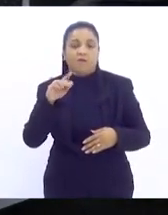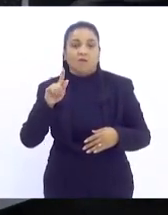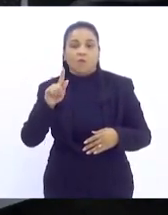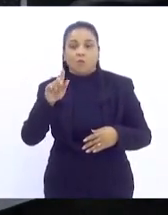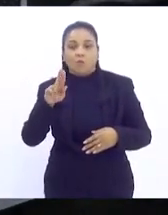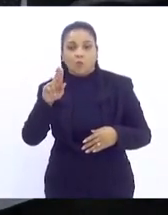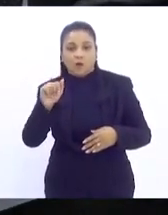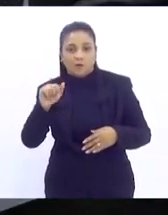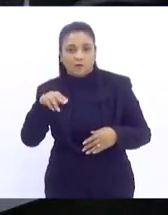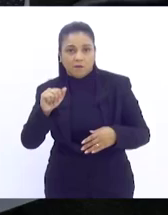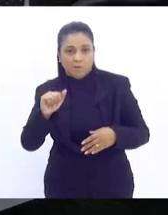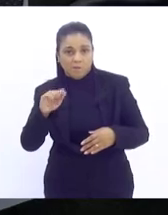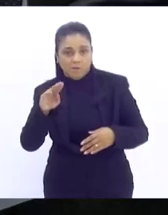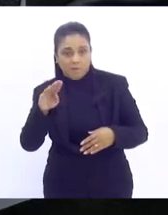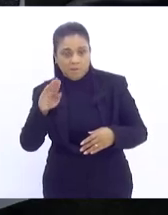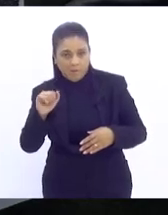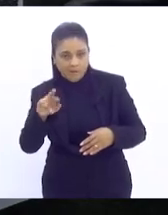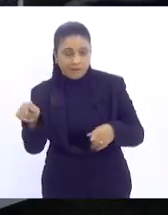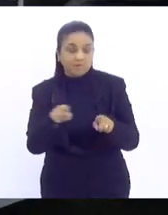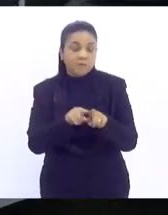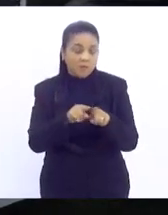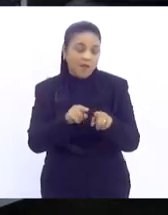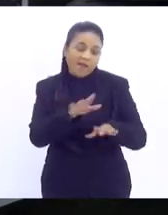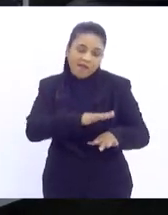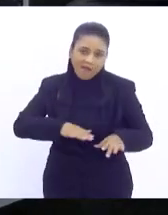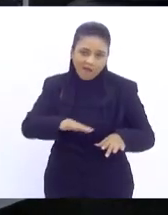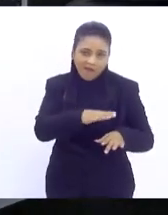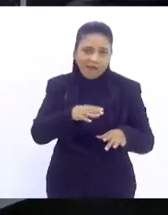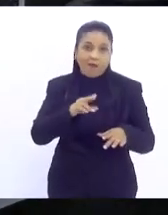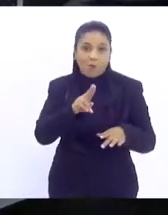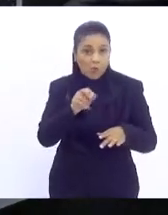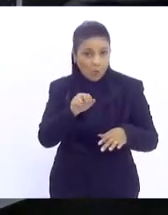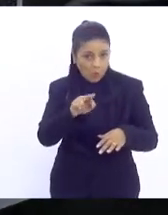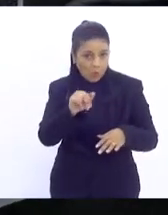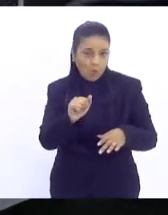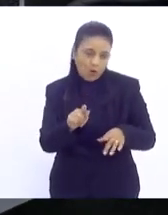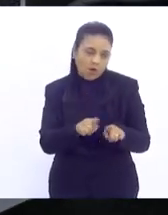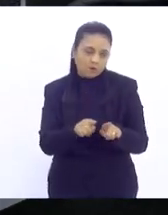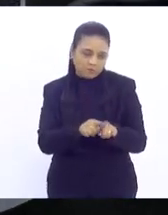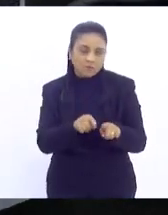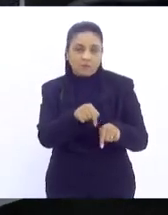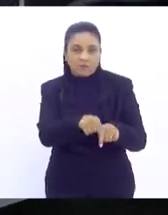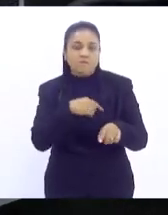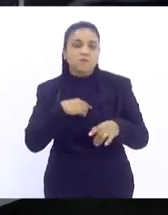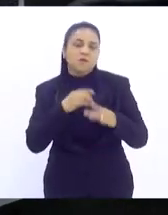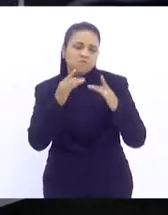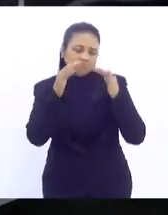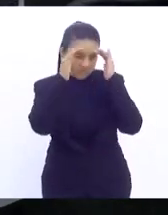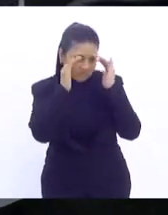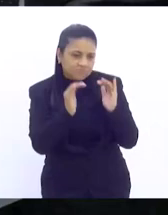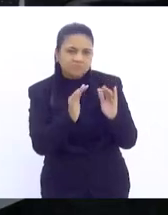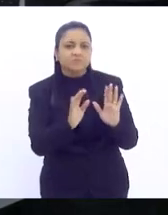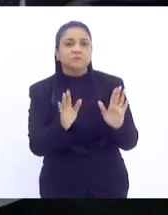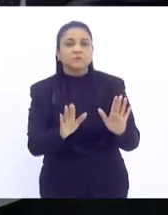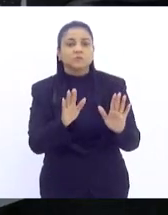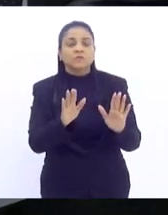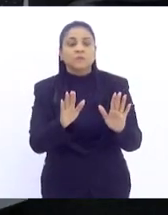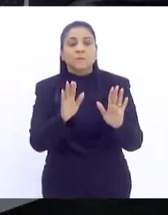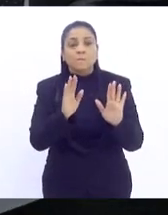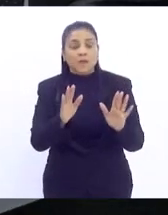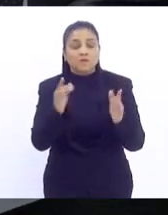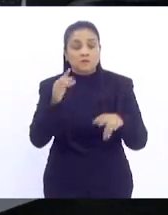querem continuar dessa forma Tudo bem a gente respeita isso mas o momento da discussão